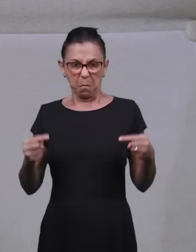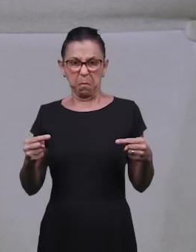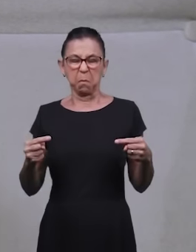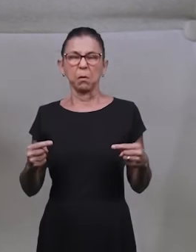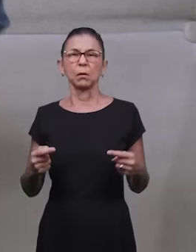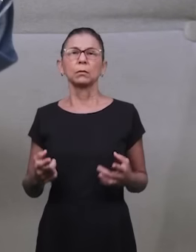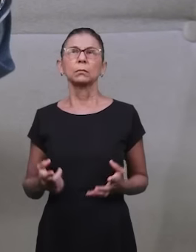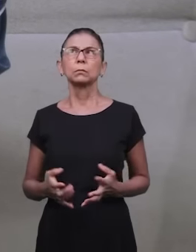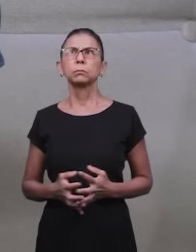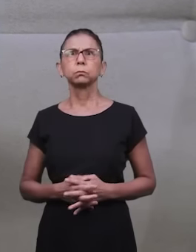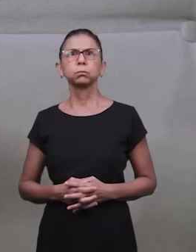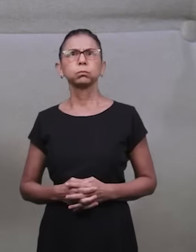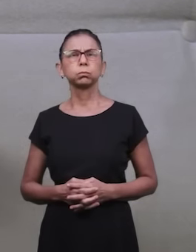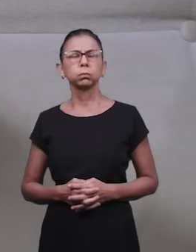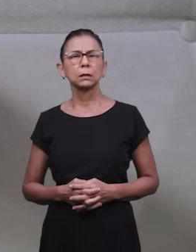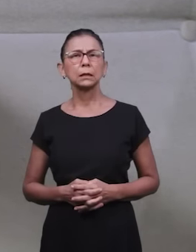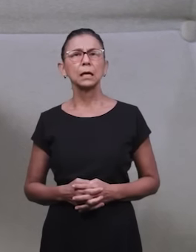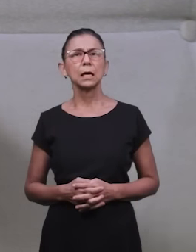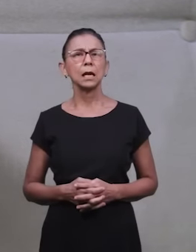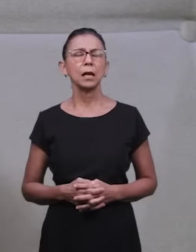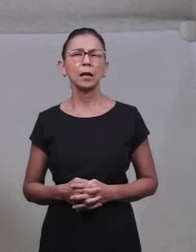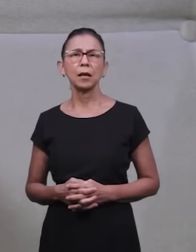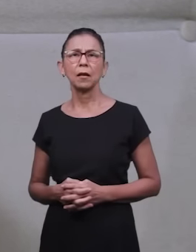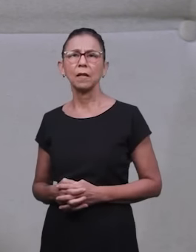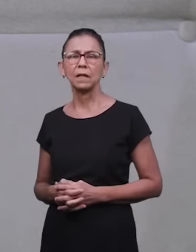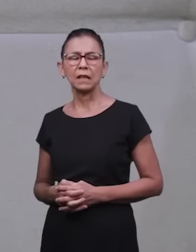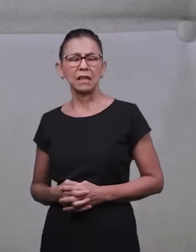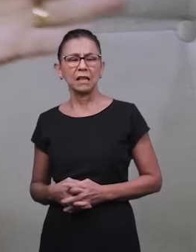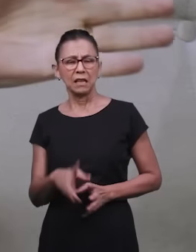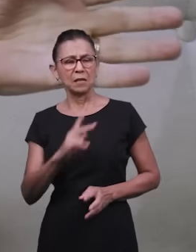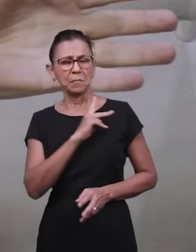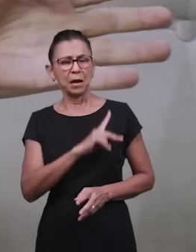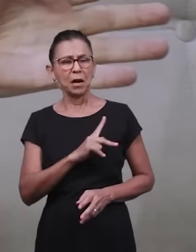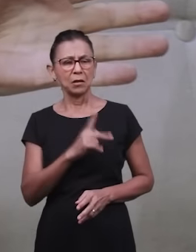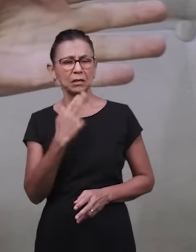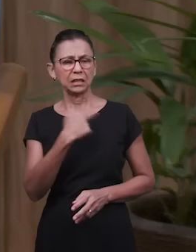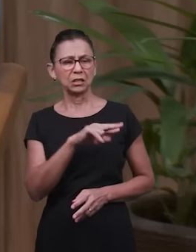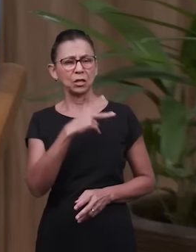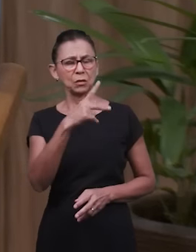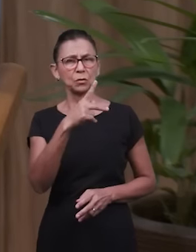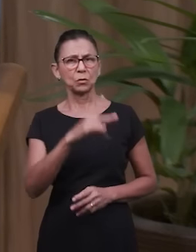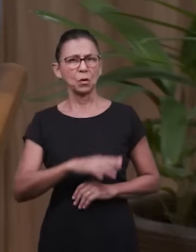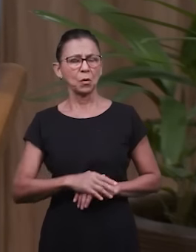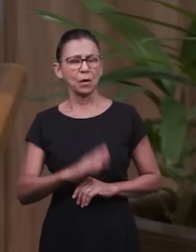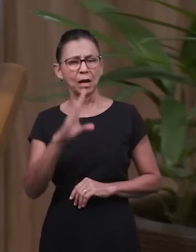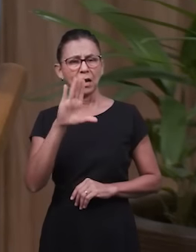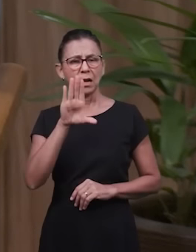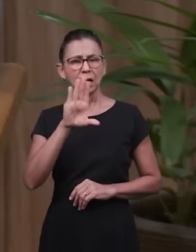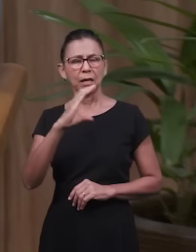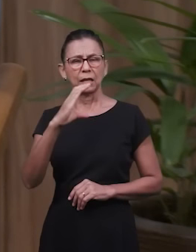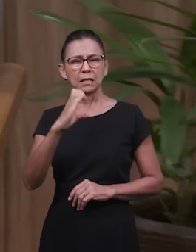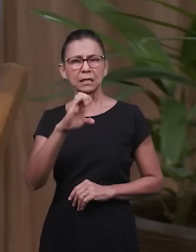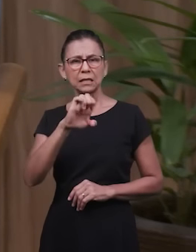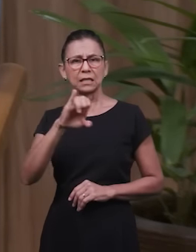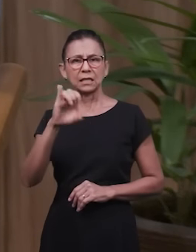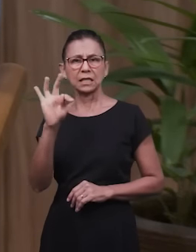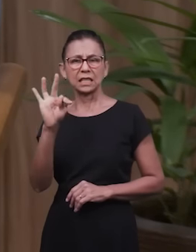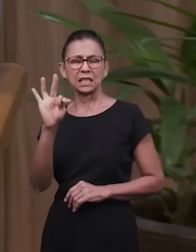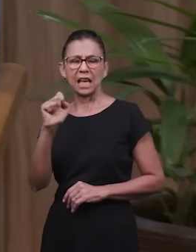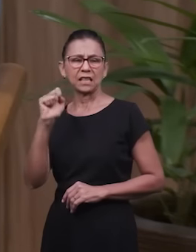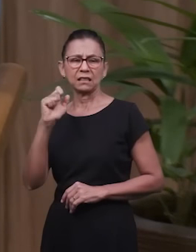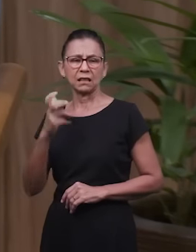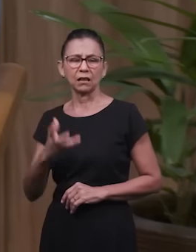terrível, a ponto de dizerem para ele que a religião dele era uma seita. Nós estamos falando de